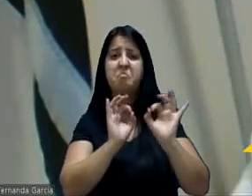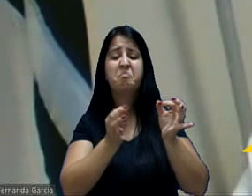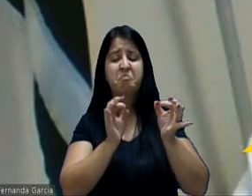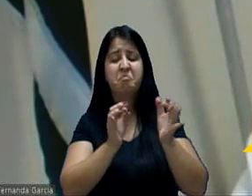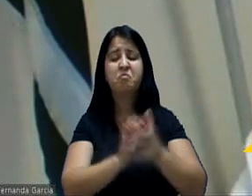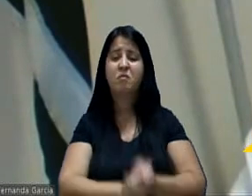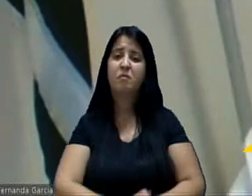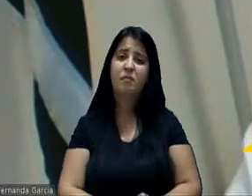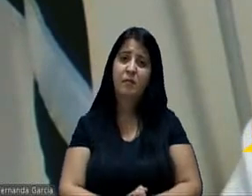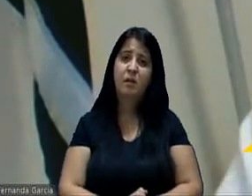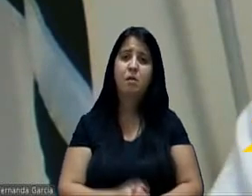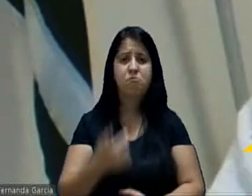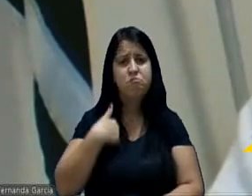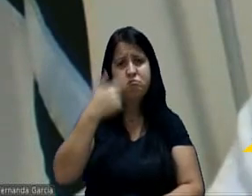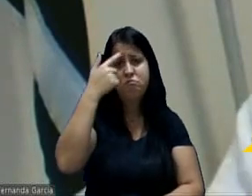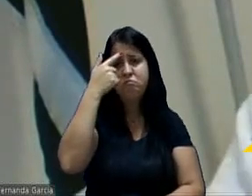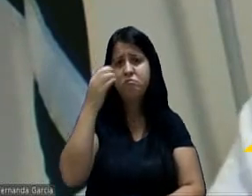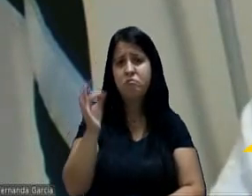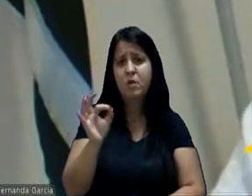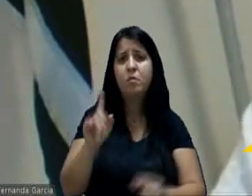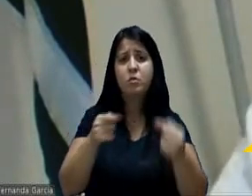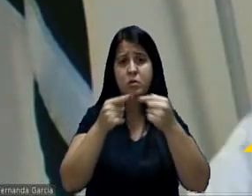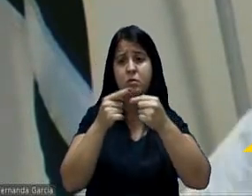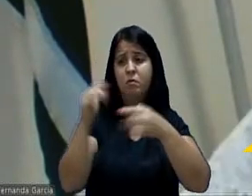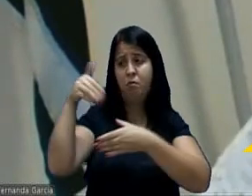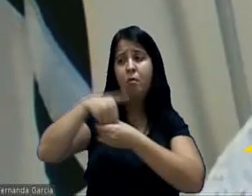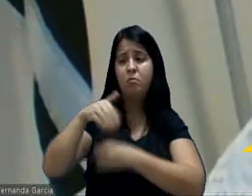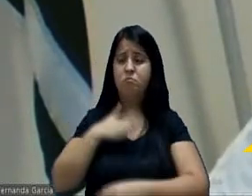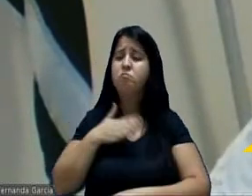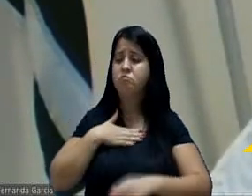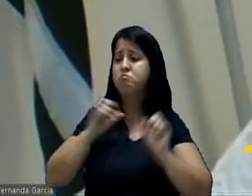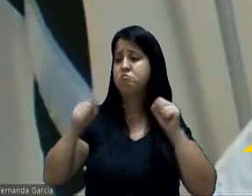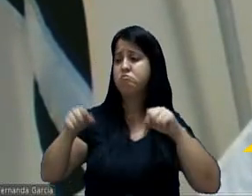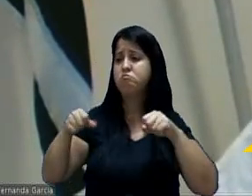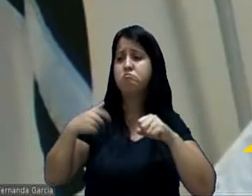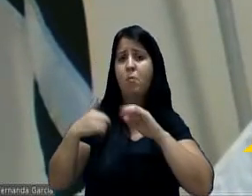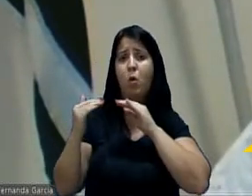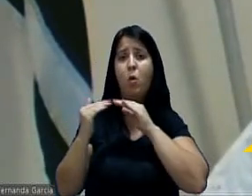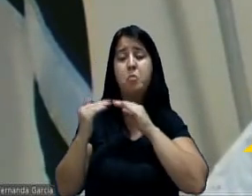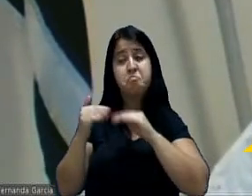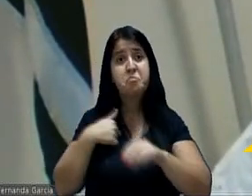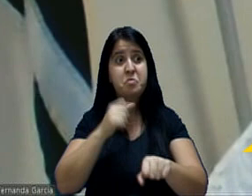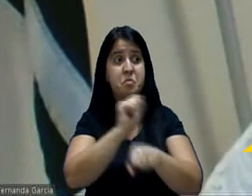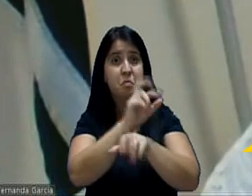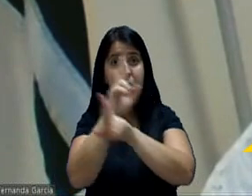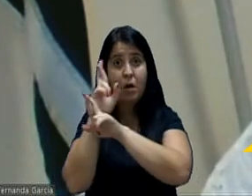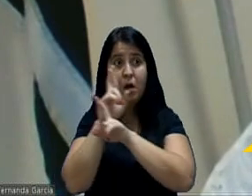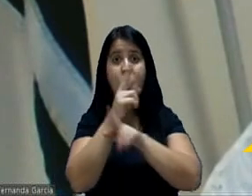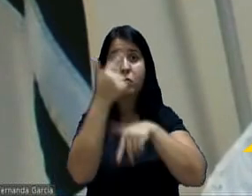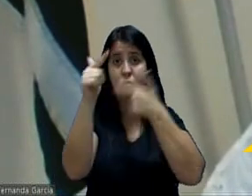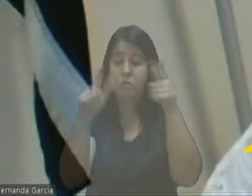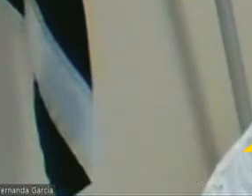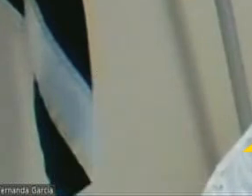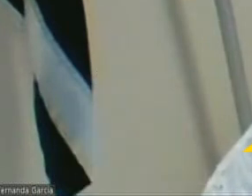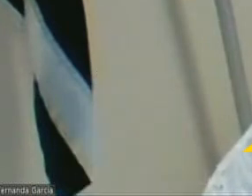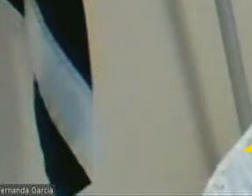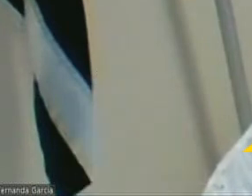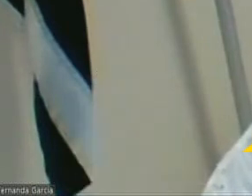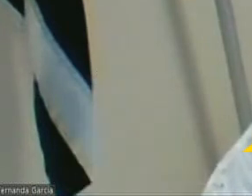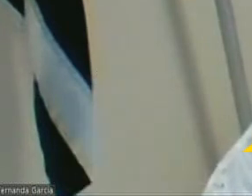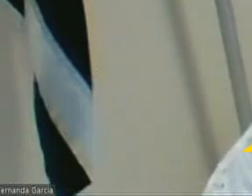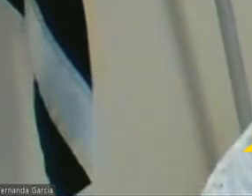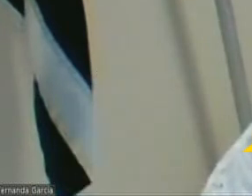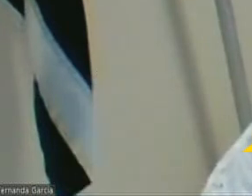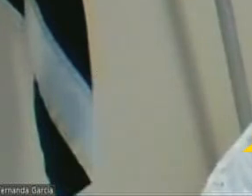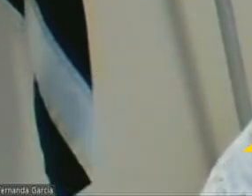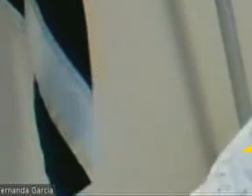emendas impositivas. Eu acho que ela é muito positiva, tem meu voto, né? Eu acredito, espero que a maioria dos vereadores possam votar favorável também, para que a